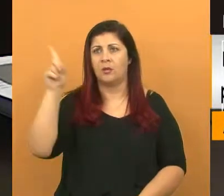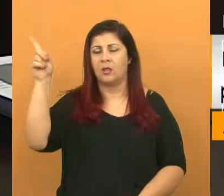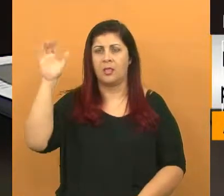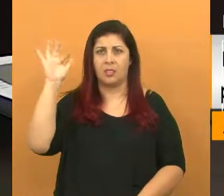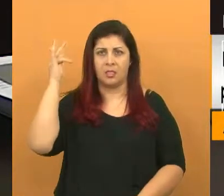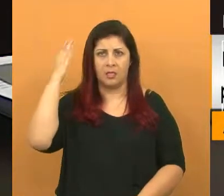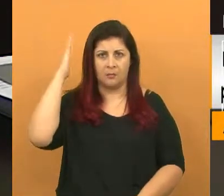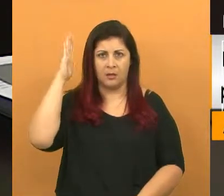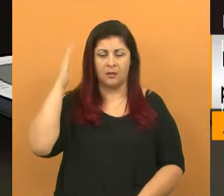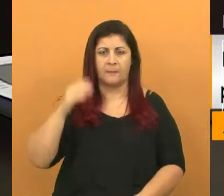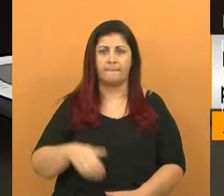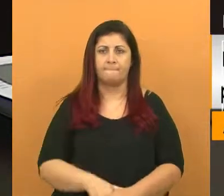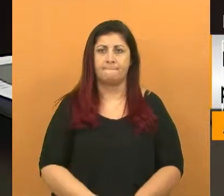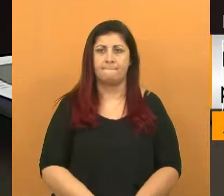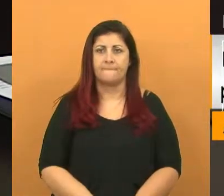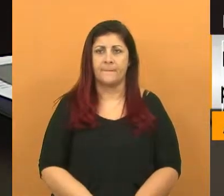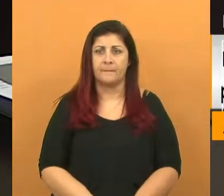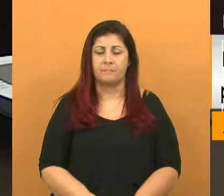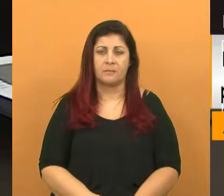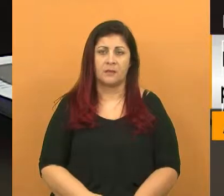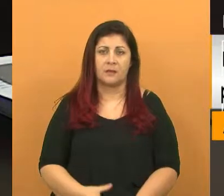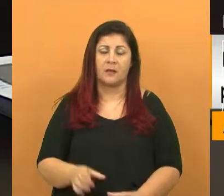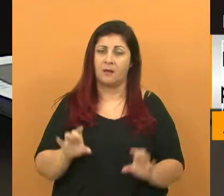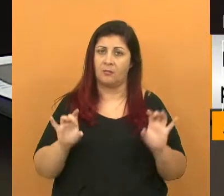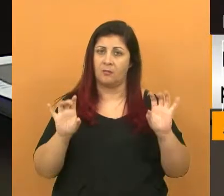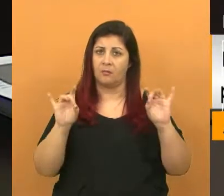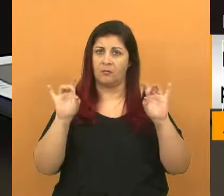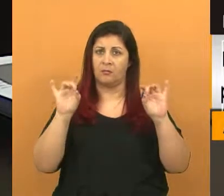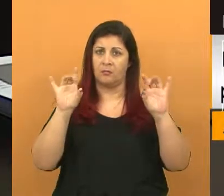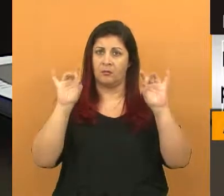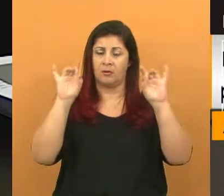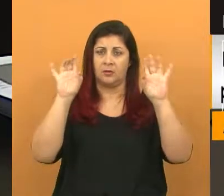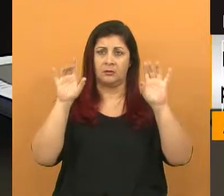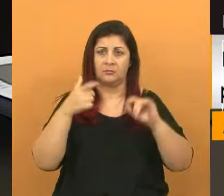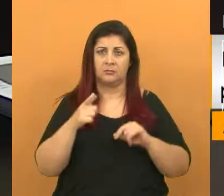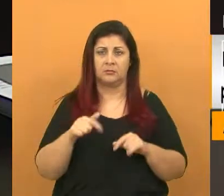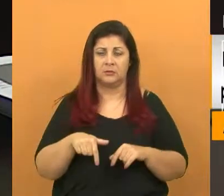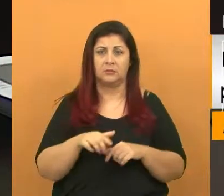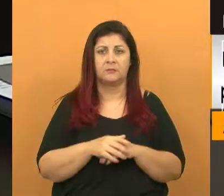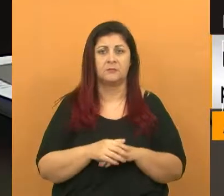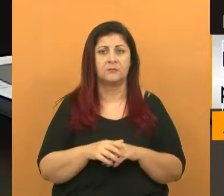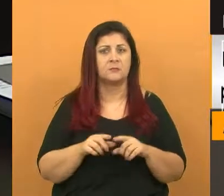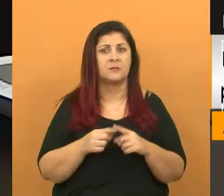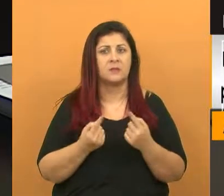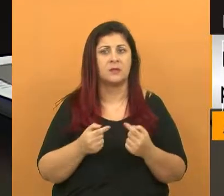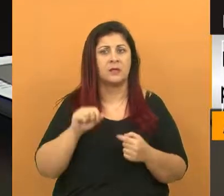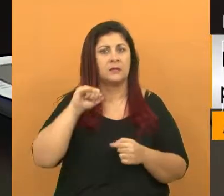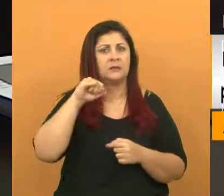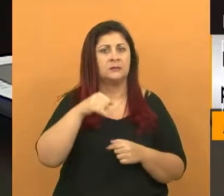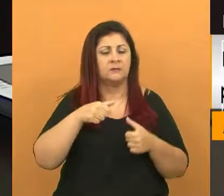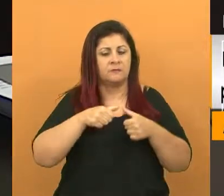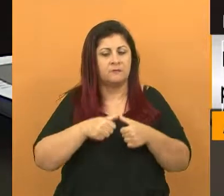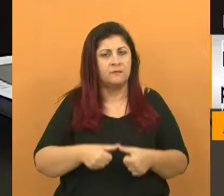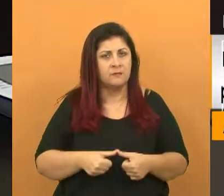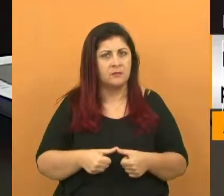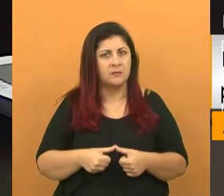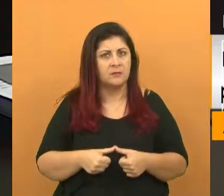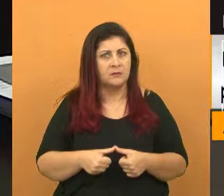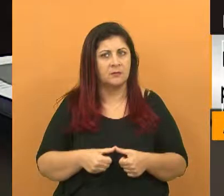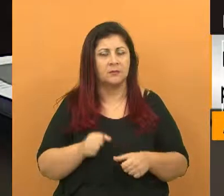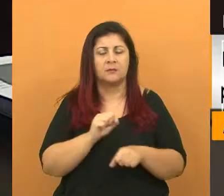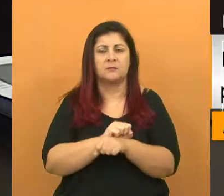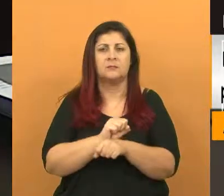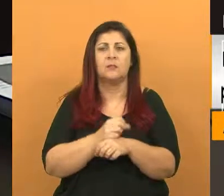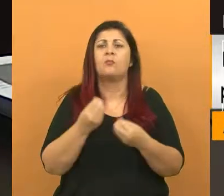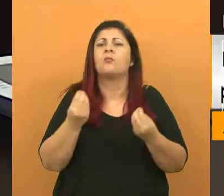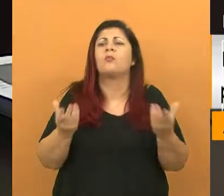Taubaté. São esse tipo de câncer que a gente não consegue tratar aqui, que estão indo para fora. Quanto o paciente fica esperando na... Como é que